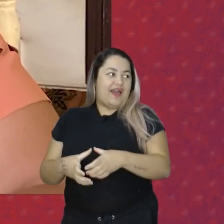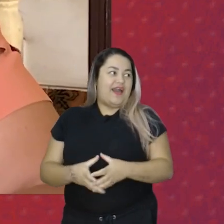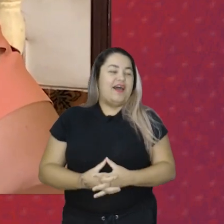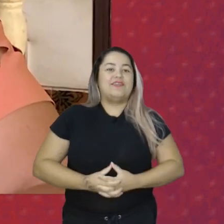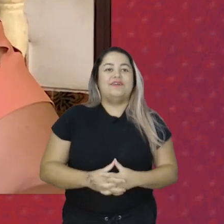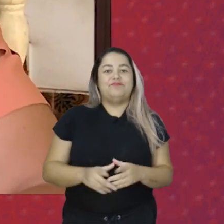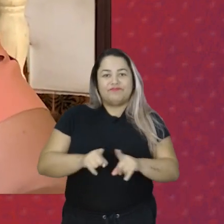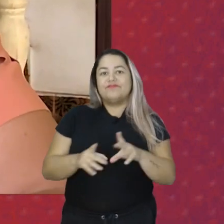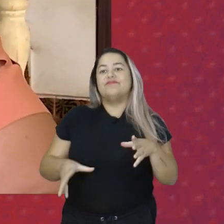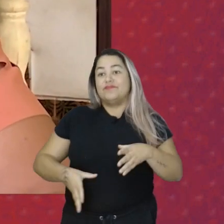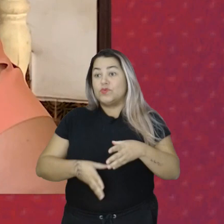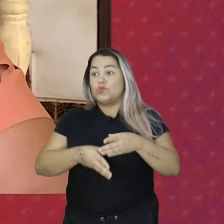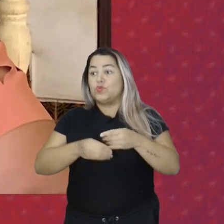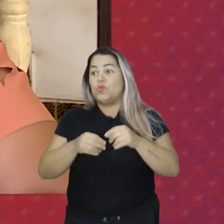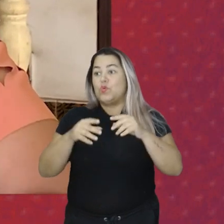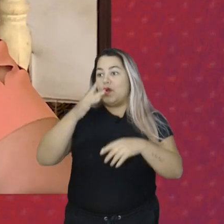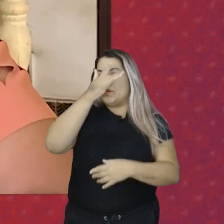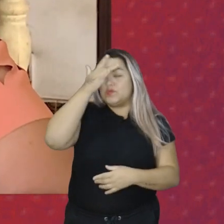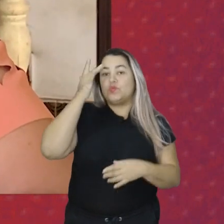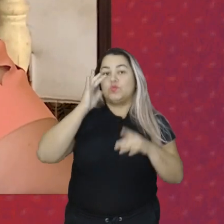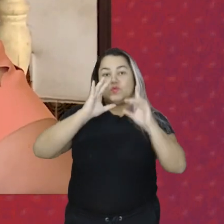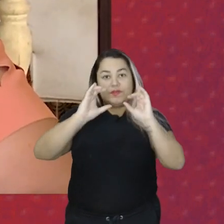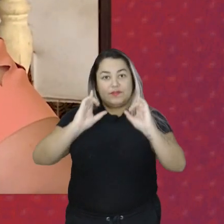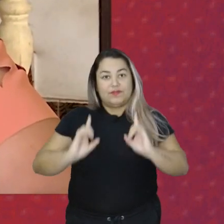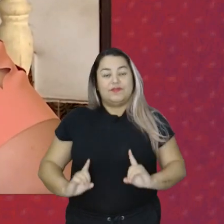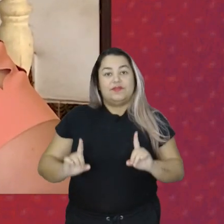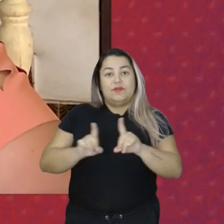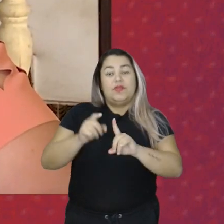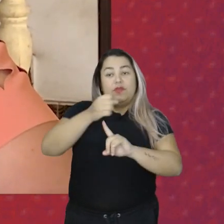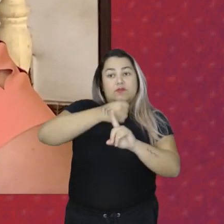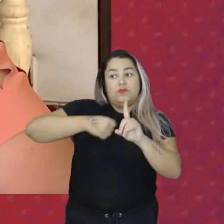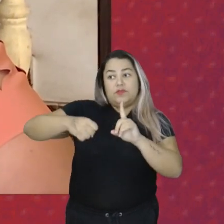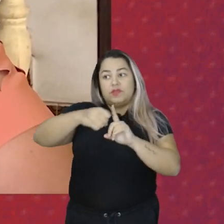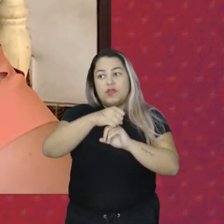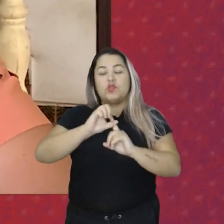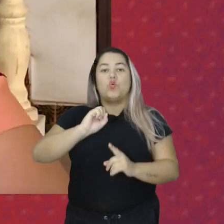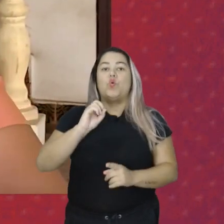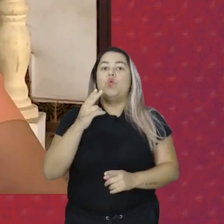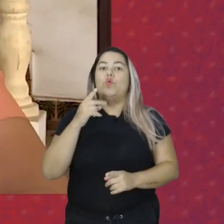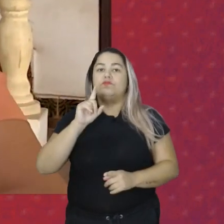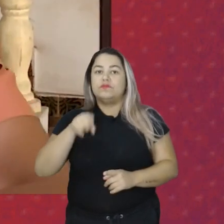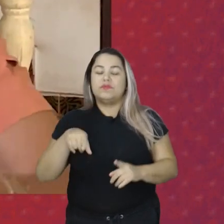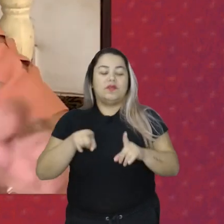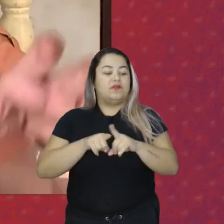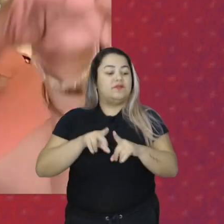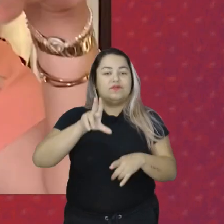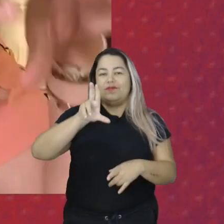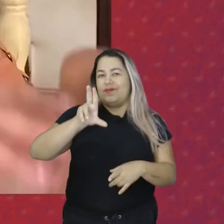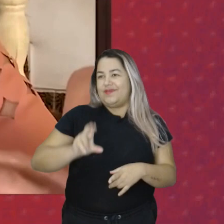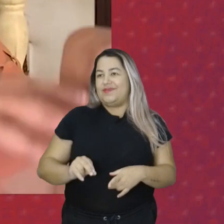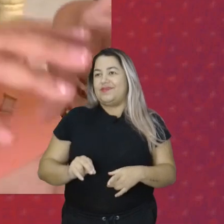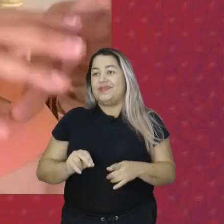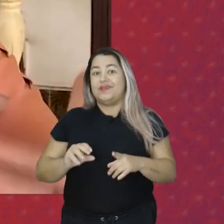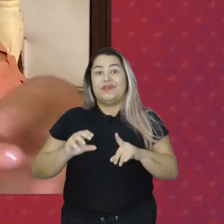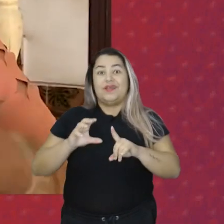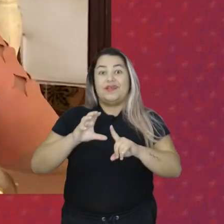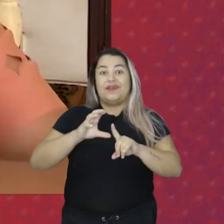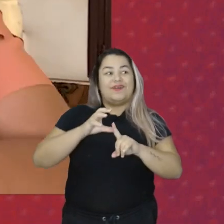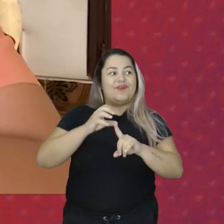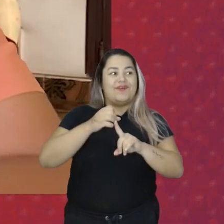integrar as pessoas com deficiência à sociedade. Ou seja, já não era mais segregar